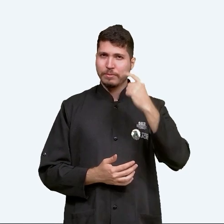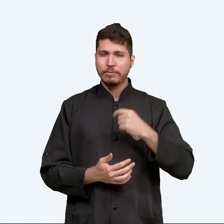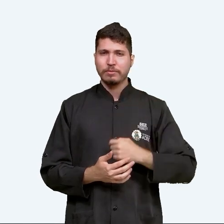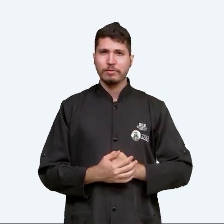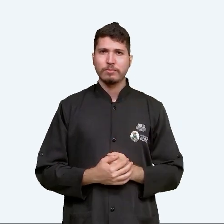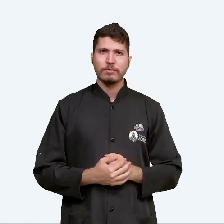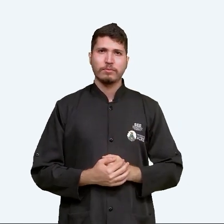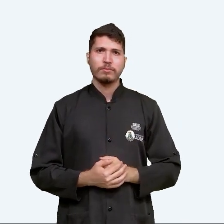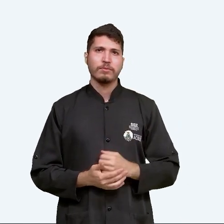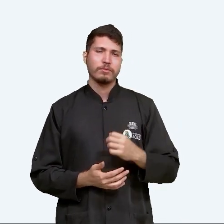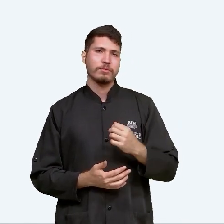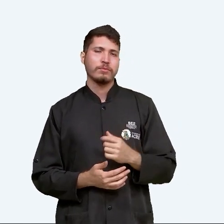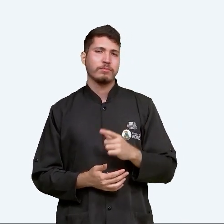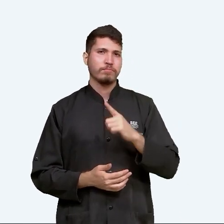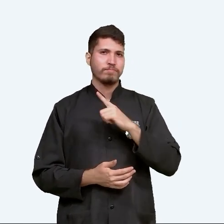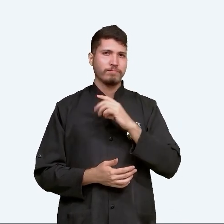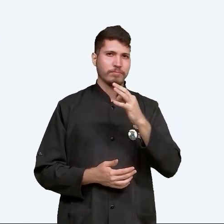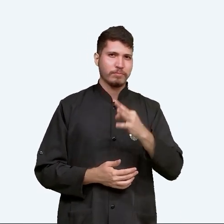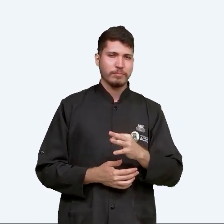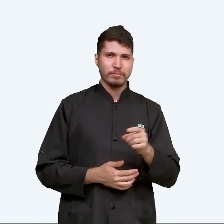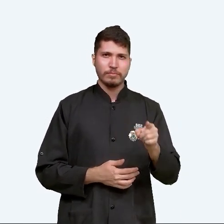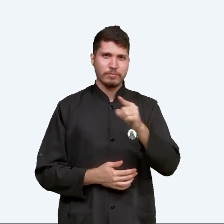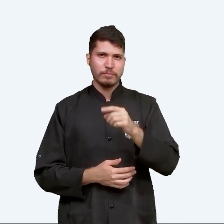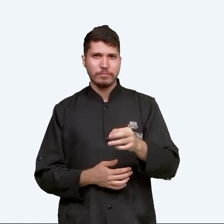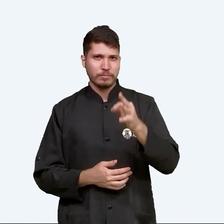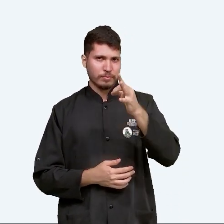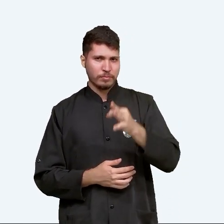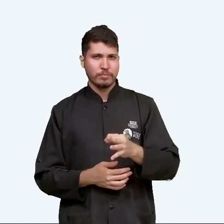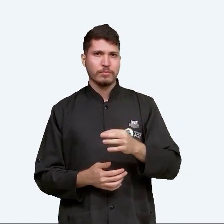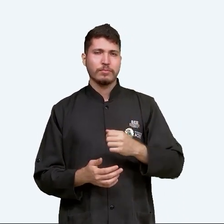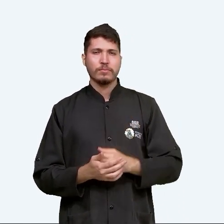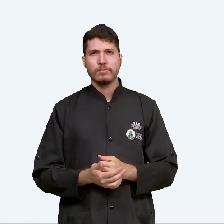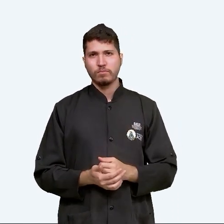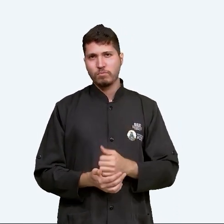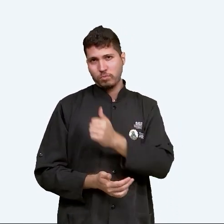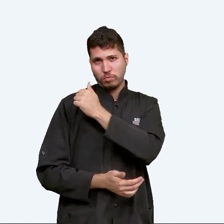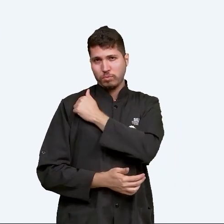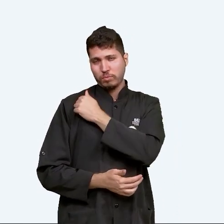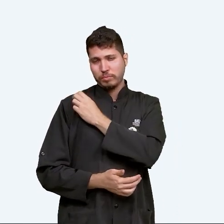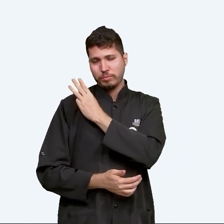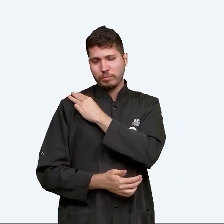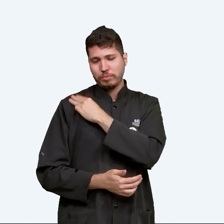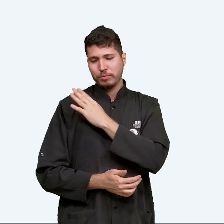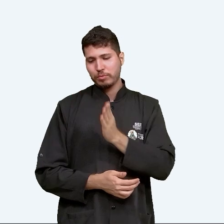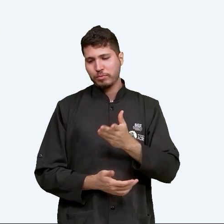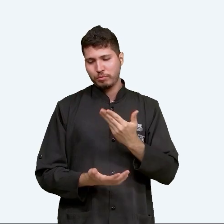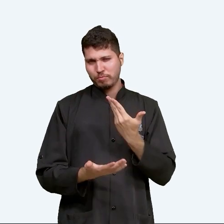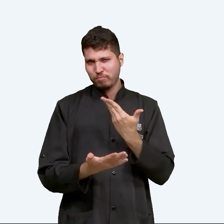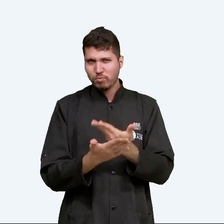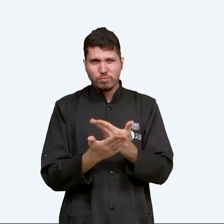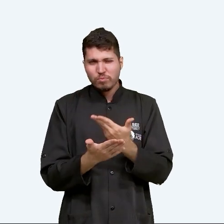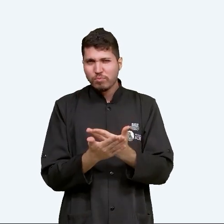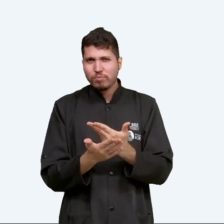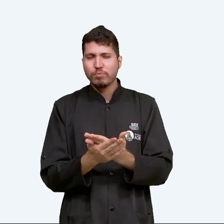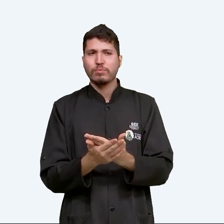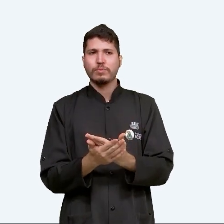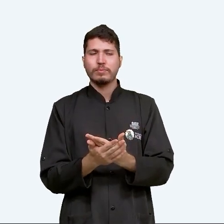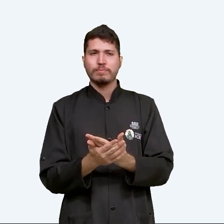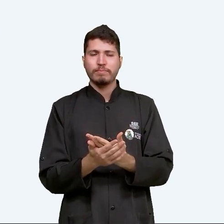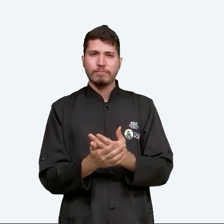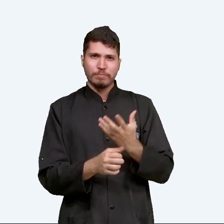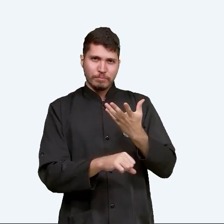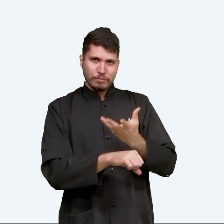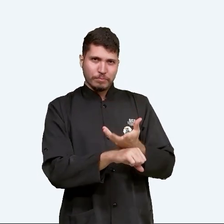deve ter acertado, porque algum aluno do ensino médio já estudou bastante sobre a arte na pré-história, tanto em história